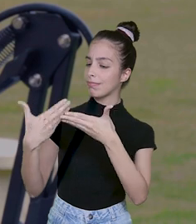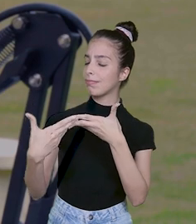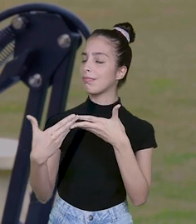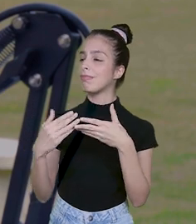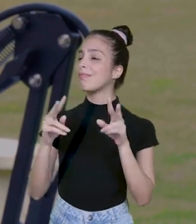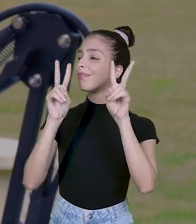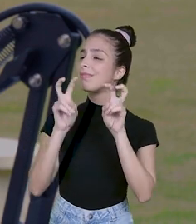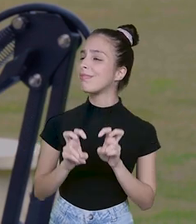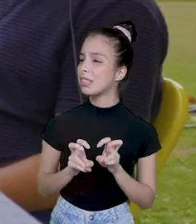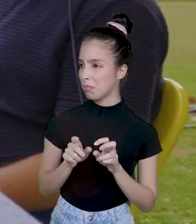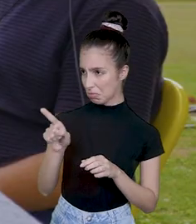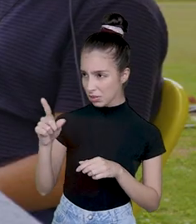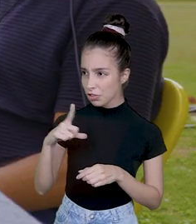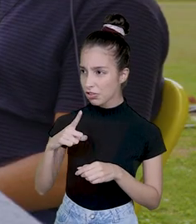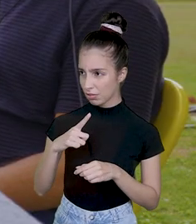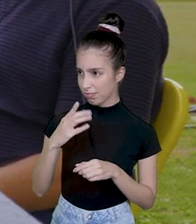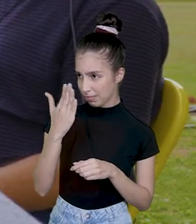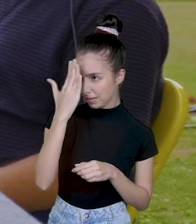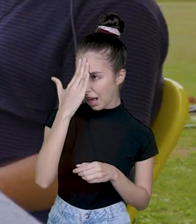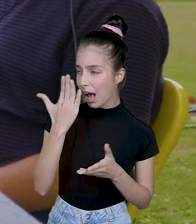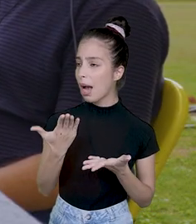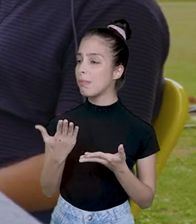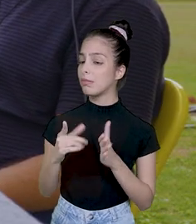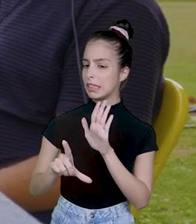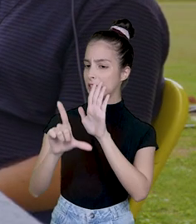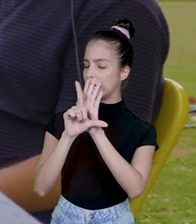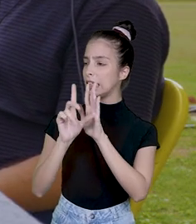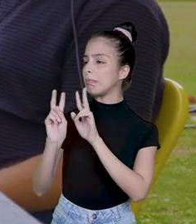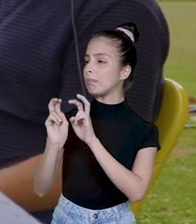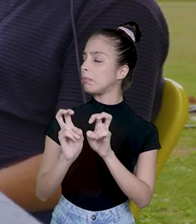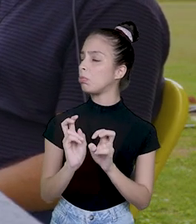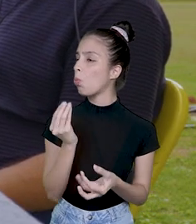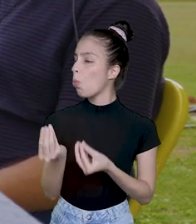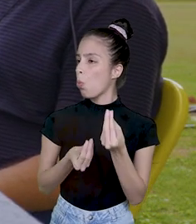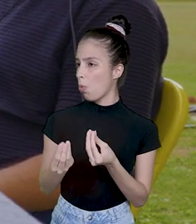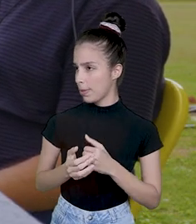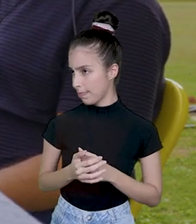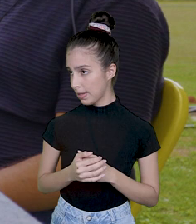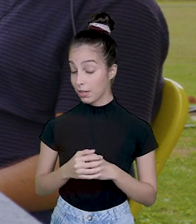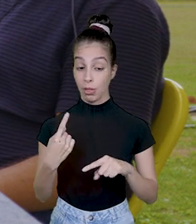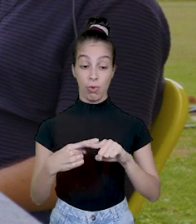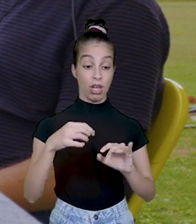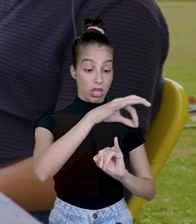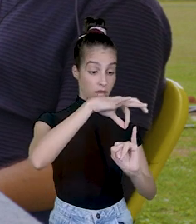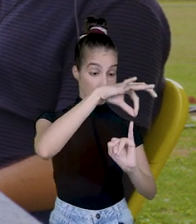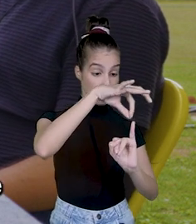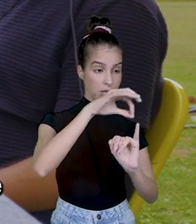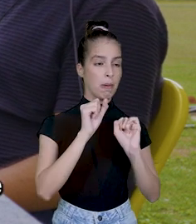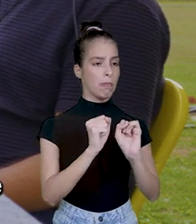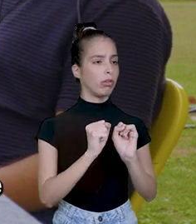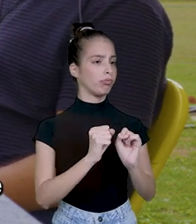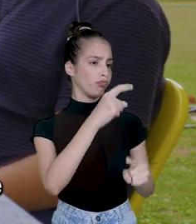tenho certeza que você deve estar inteirado disso eh que é anterior a qualquer tipo de decisão institucional do